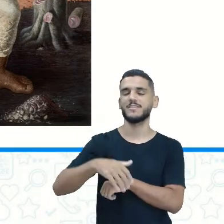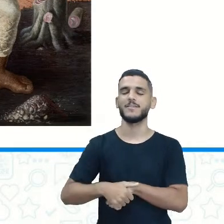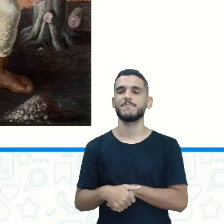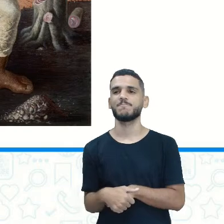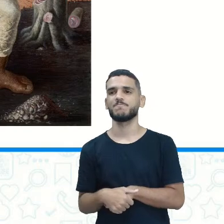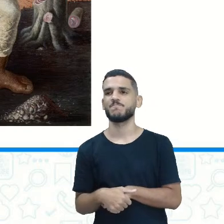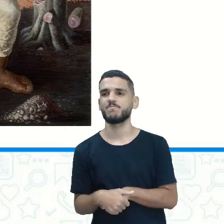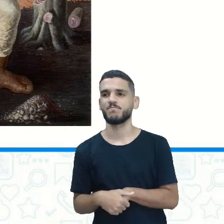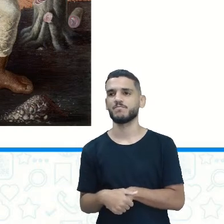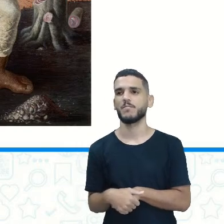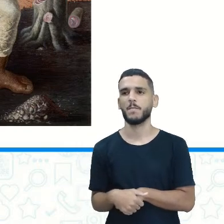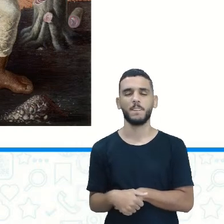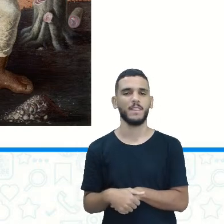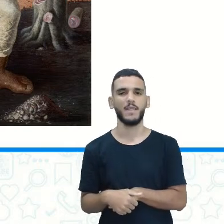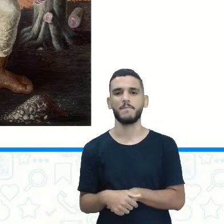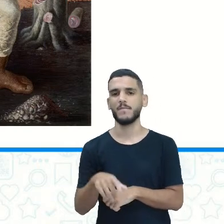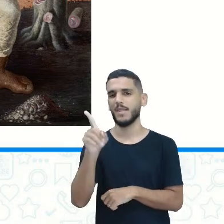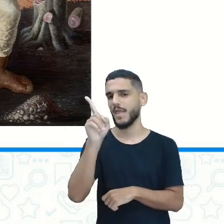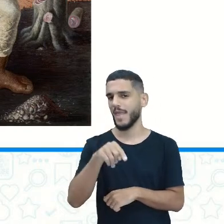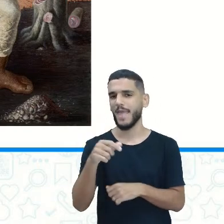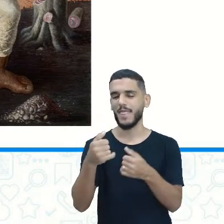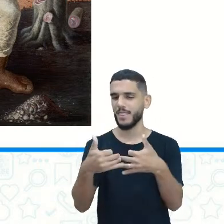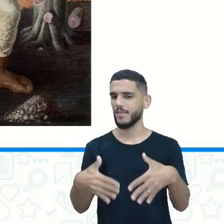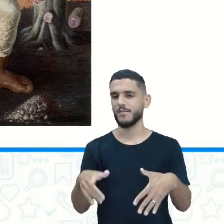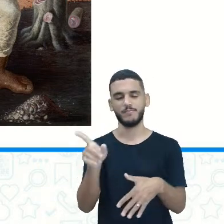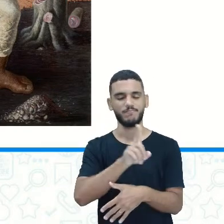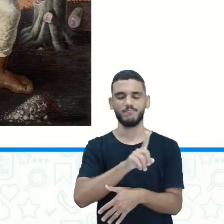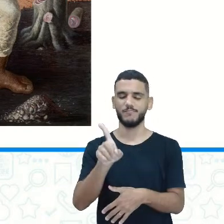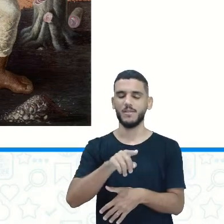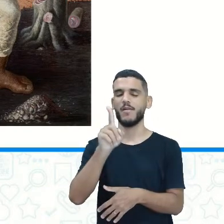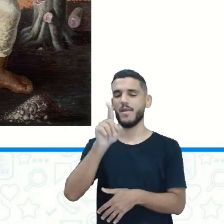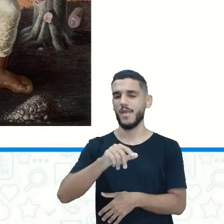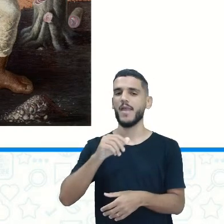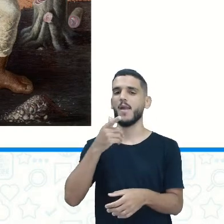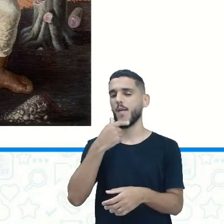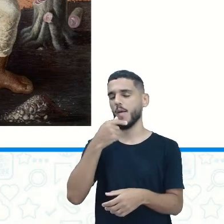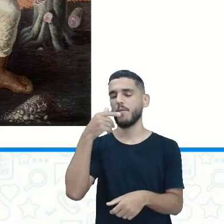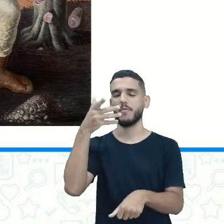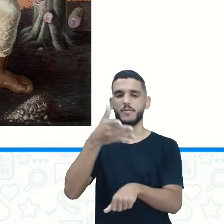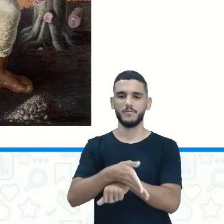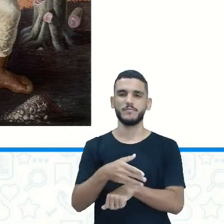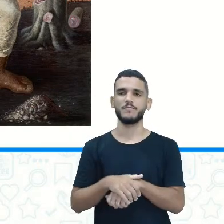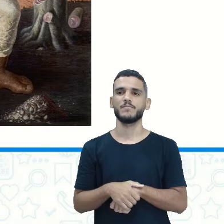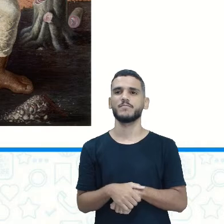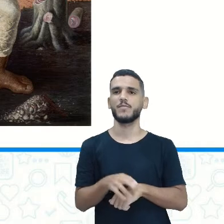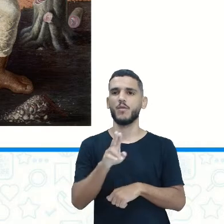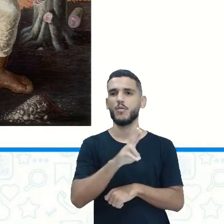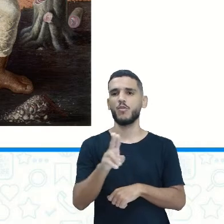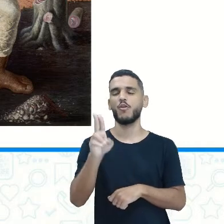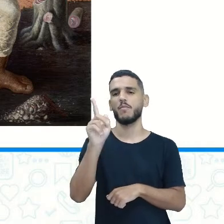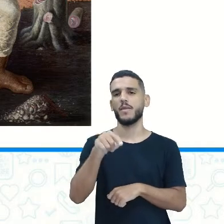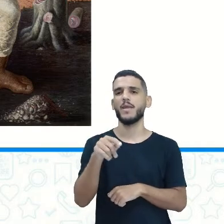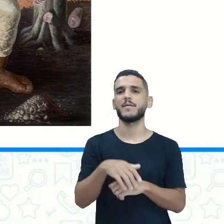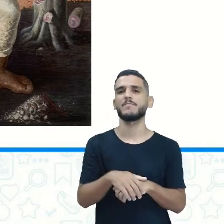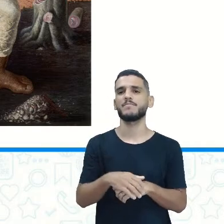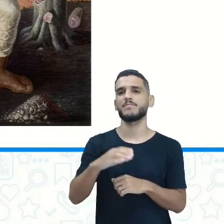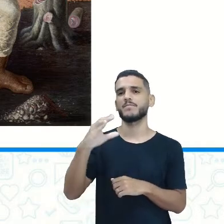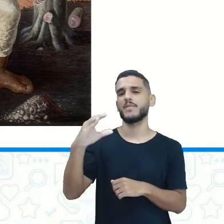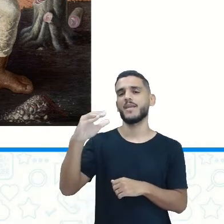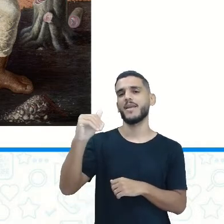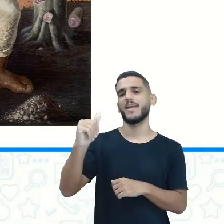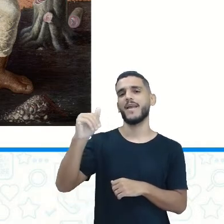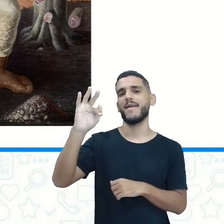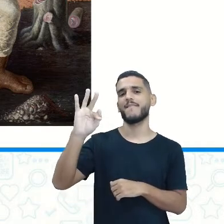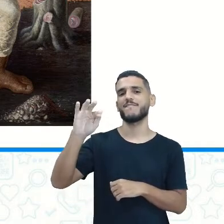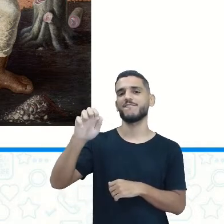também não é uma paisagem natural, é uma paisagem modificada, tá? O nome dessa obra de arte é Café. Eu falei de café,